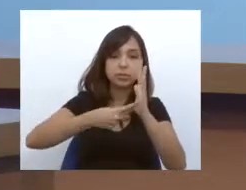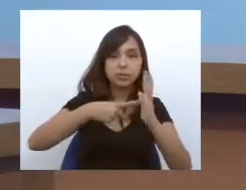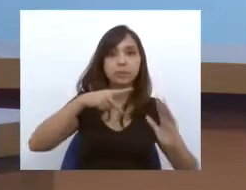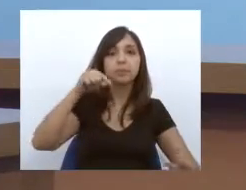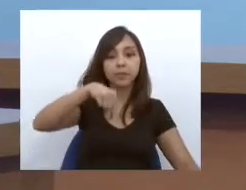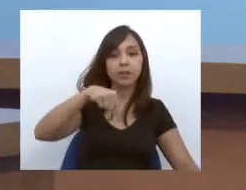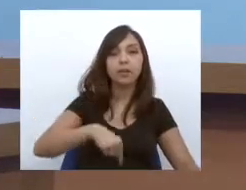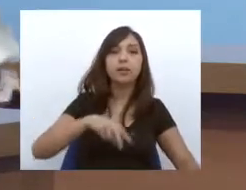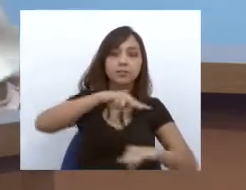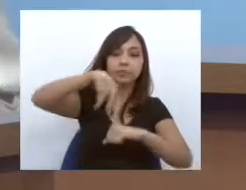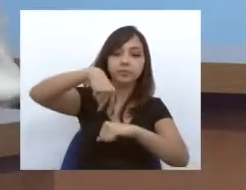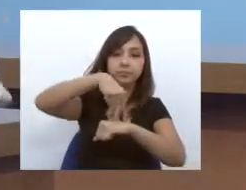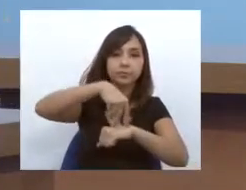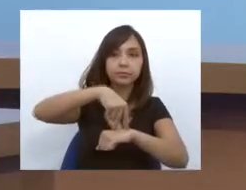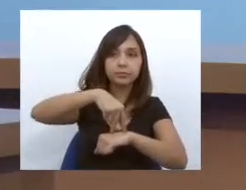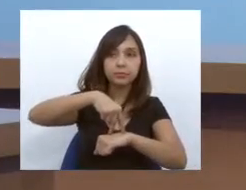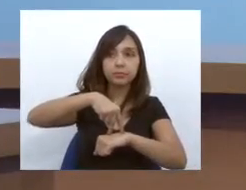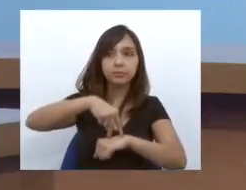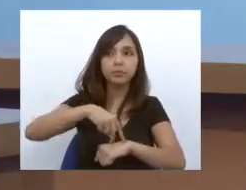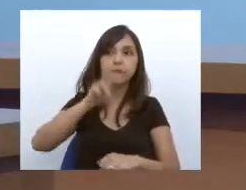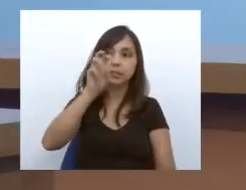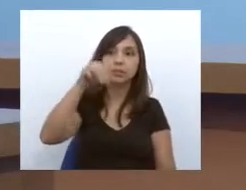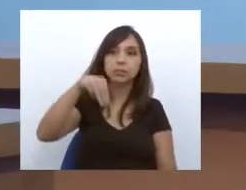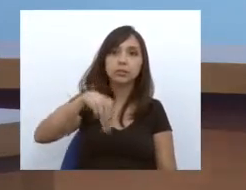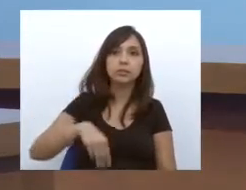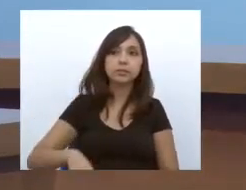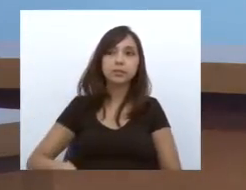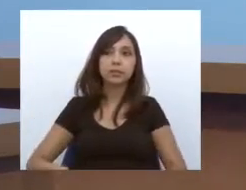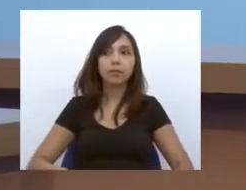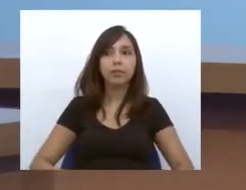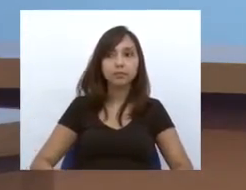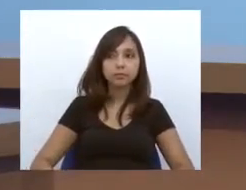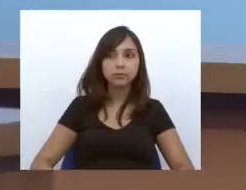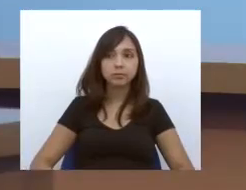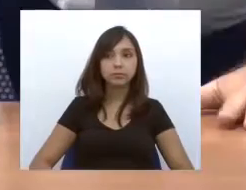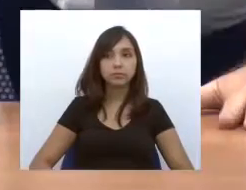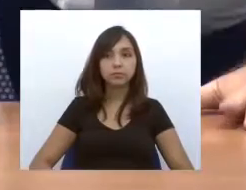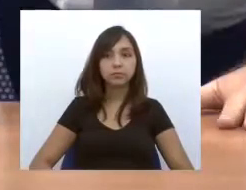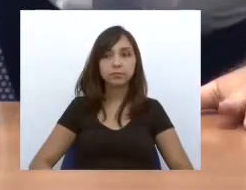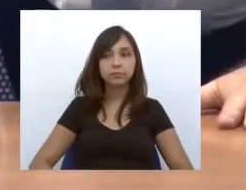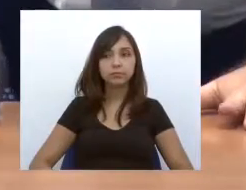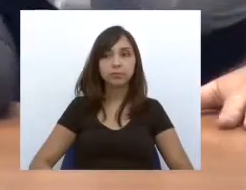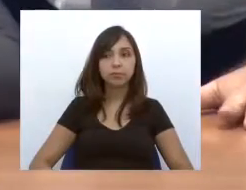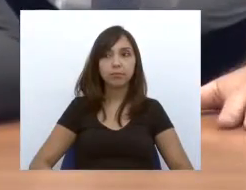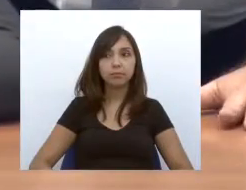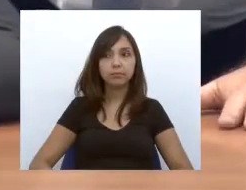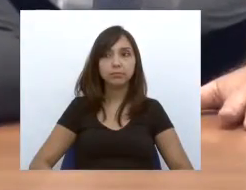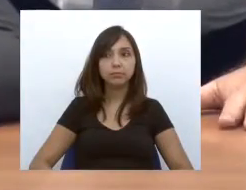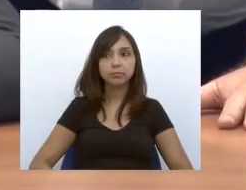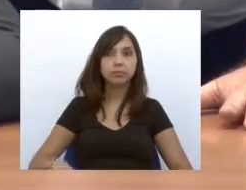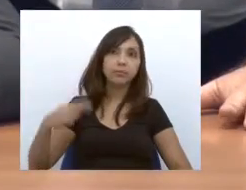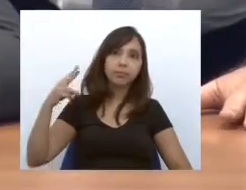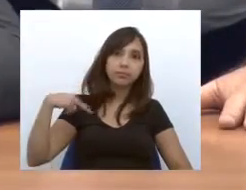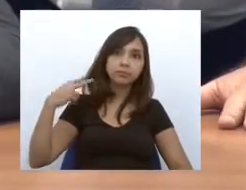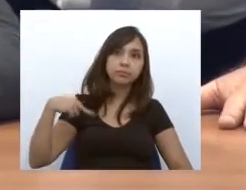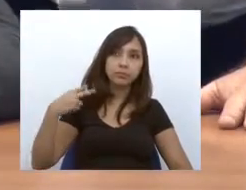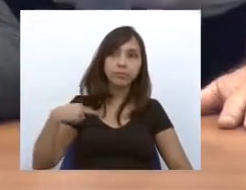falar na nossa tribuna, suspendendo a sessão por 5 minutos. Para concluir. Com a palavra,